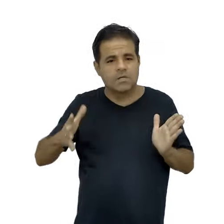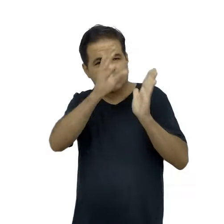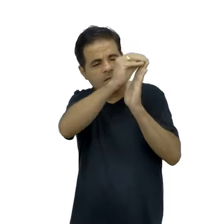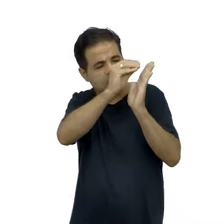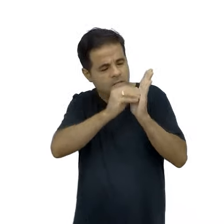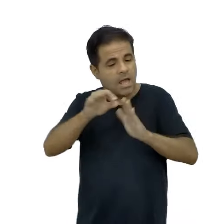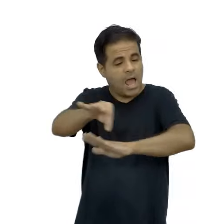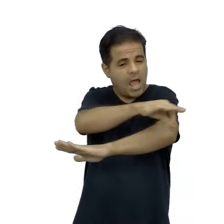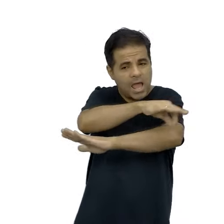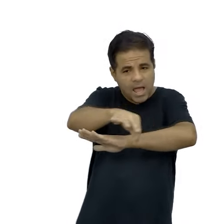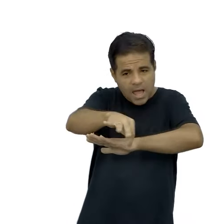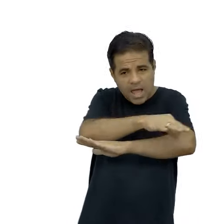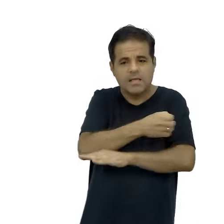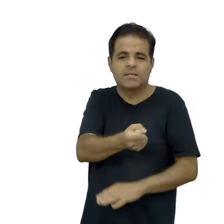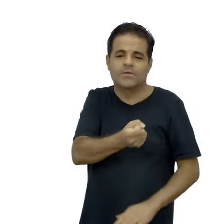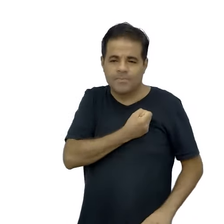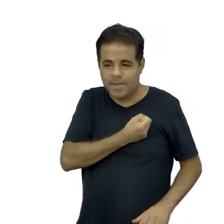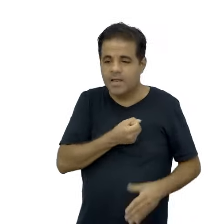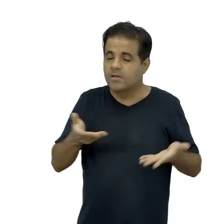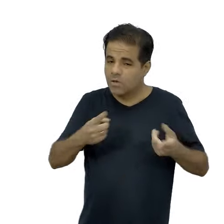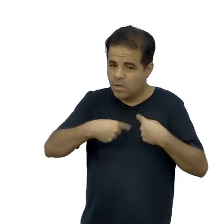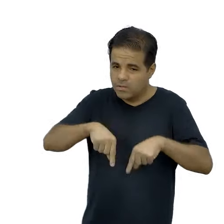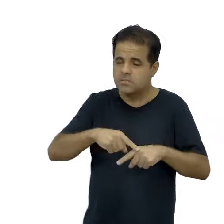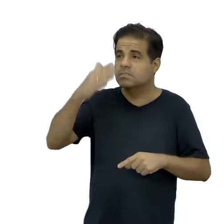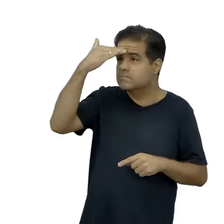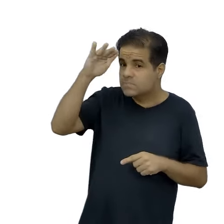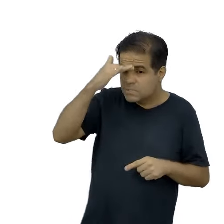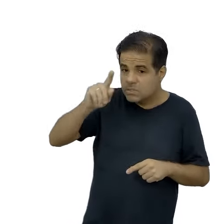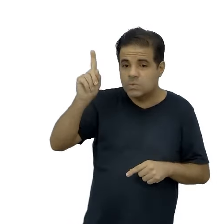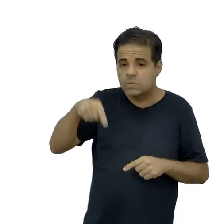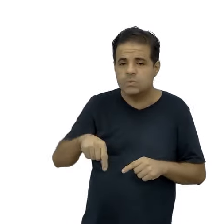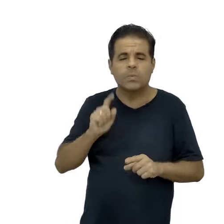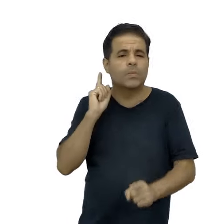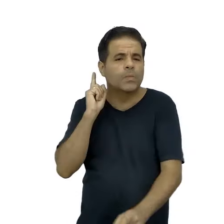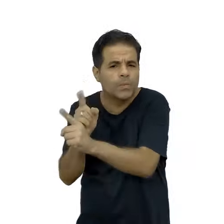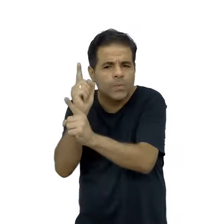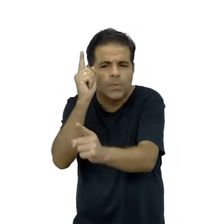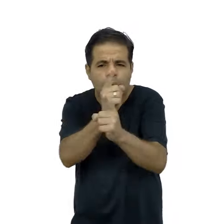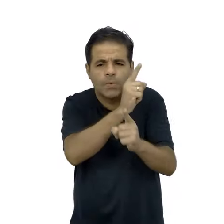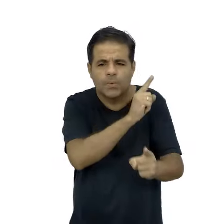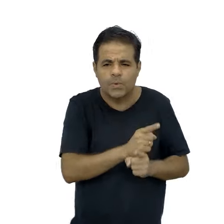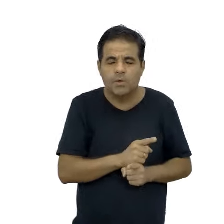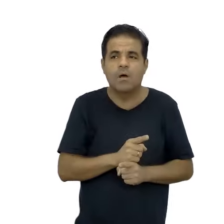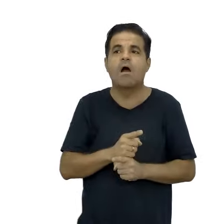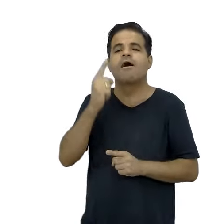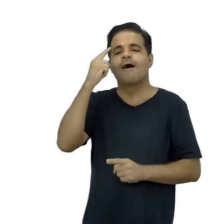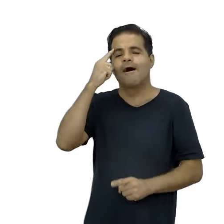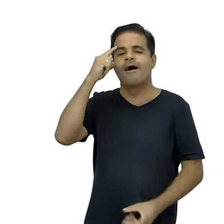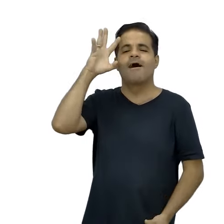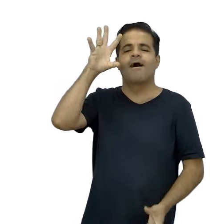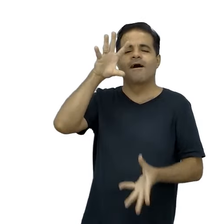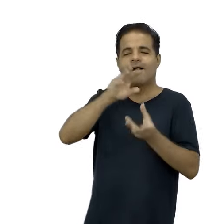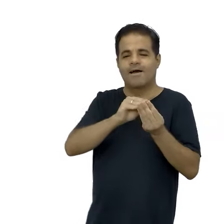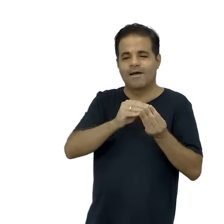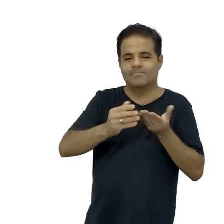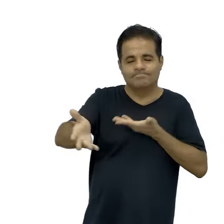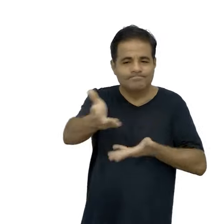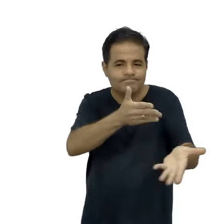reta numérica. E nós estamos compreendendo o que identificamos. Quando estamos relacionando, quando